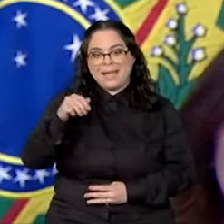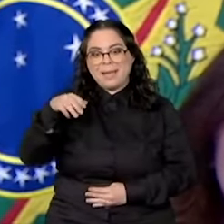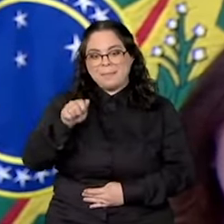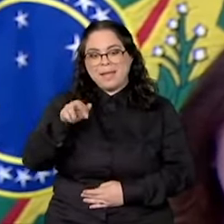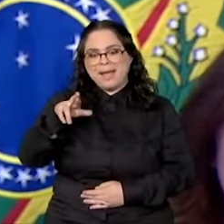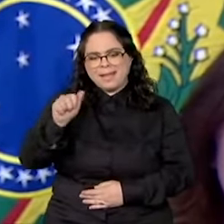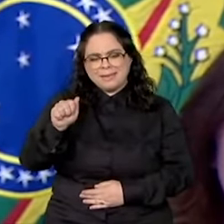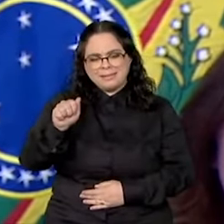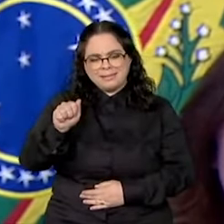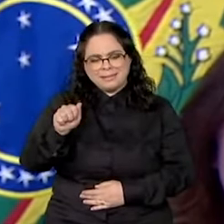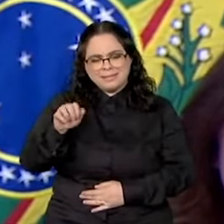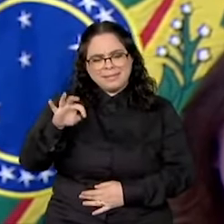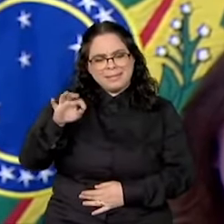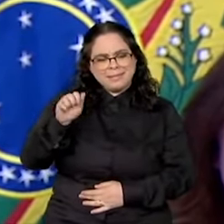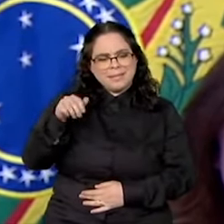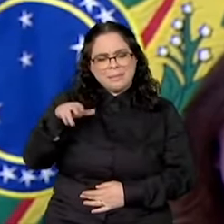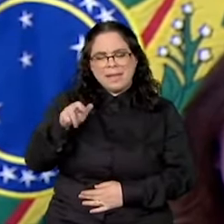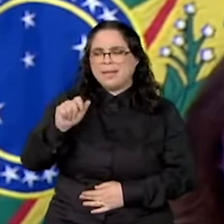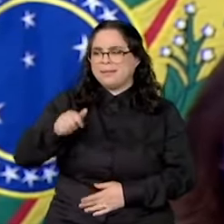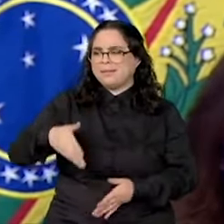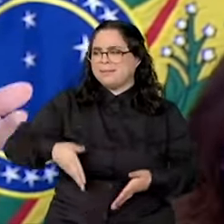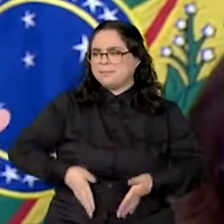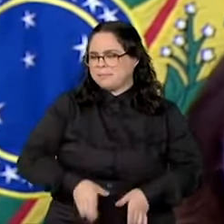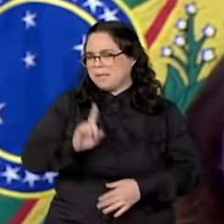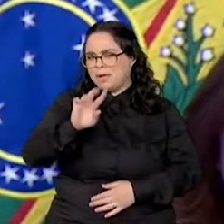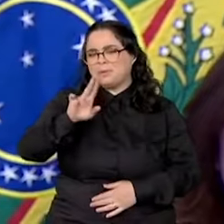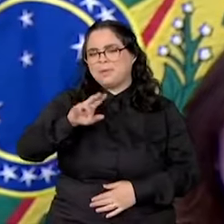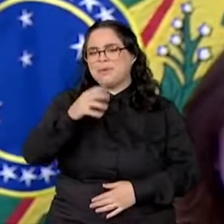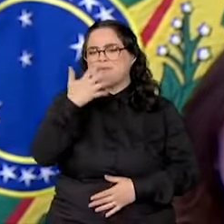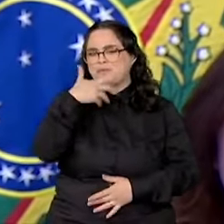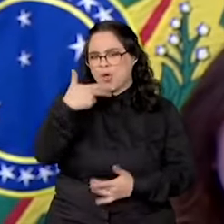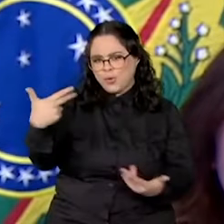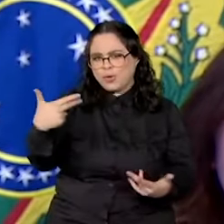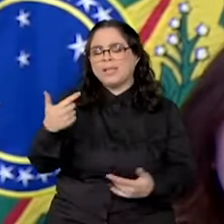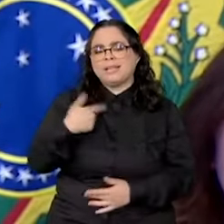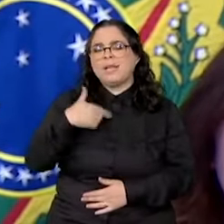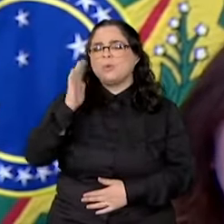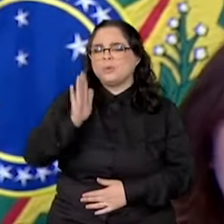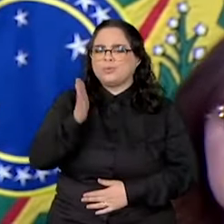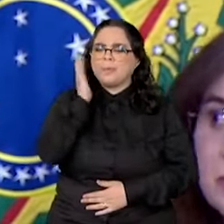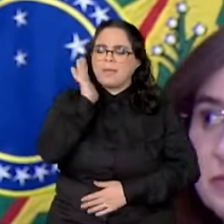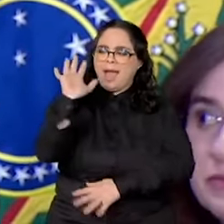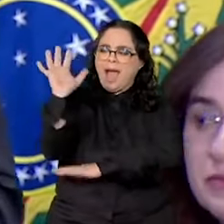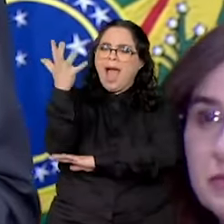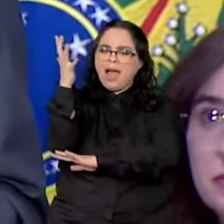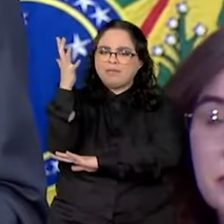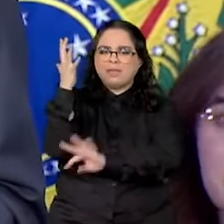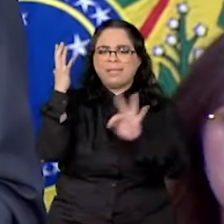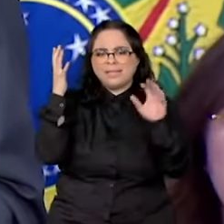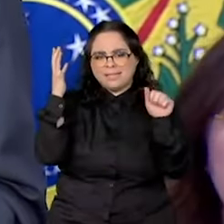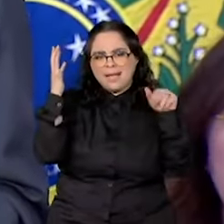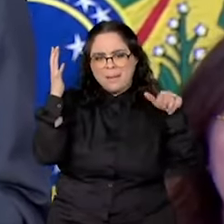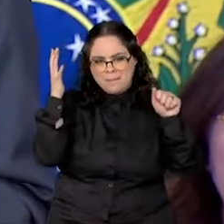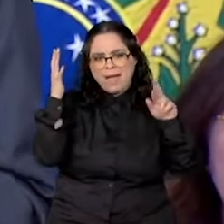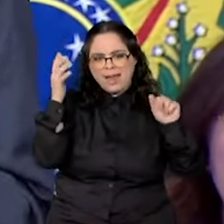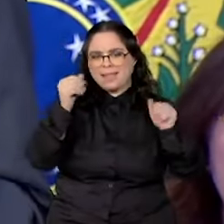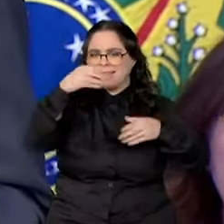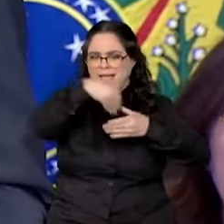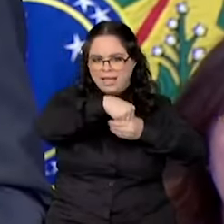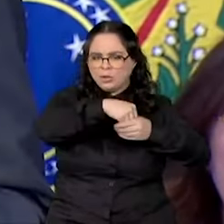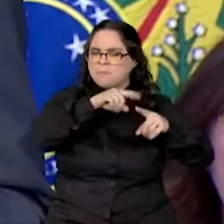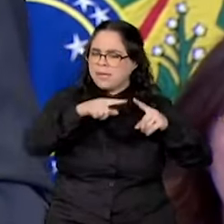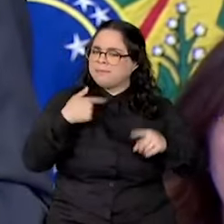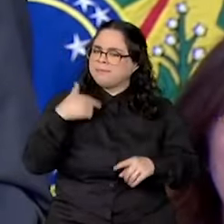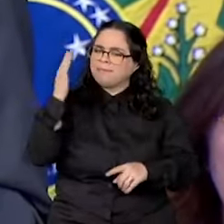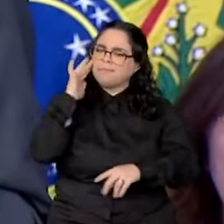Alvorada. Eu sempre soube que tinha tamareira lá, mas sempre soube que lá não